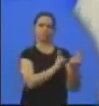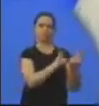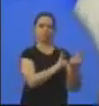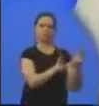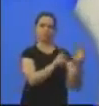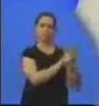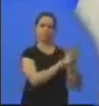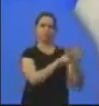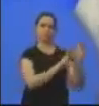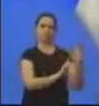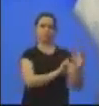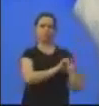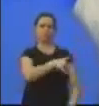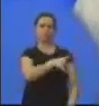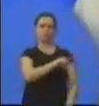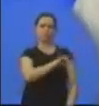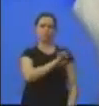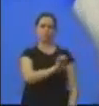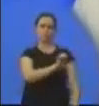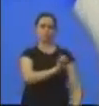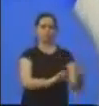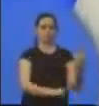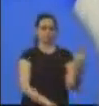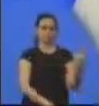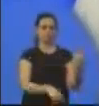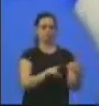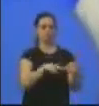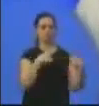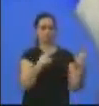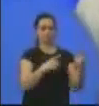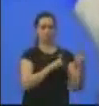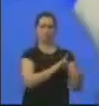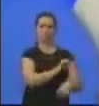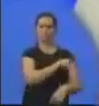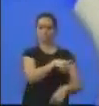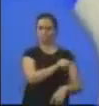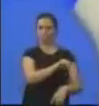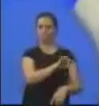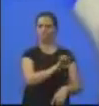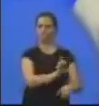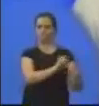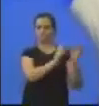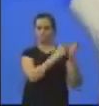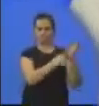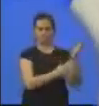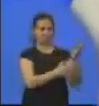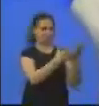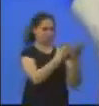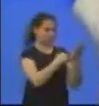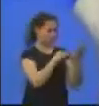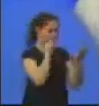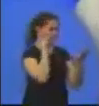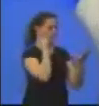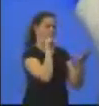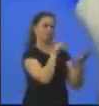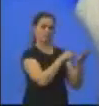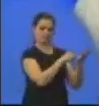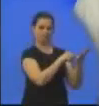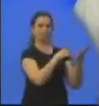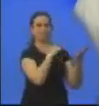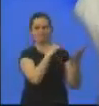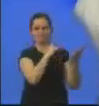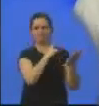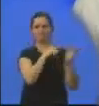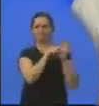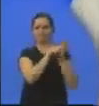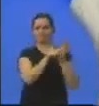de limite vai para 2. Ah, não esqueça, essas propriedades de limite tem lá no seu texto. Seu livro-texto tem todas